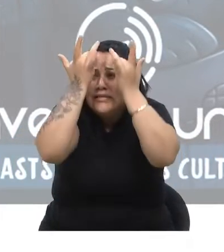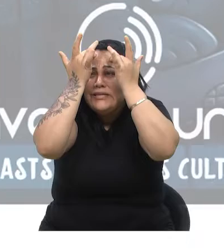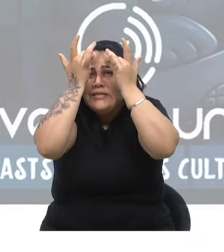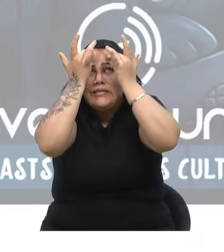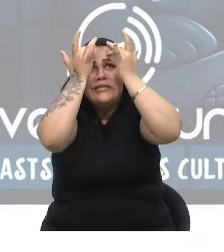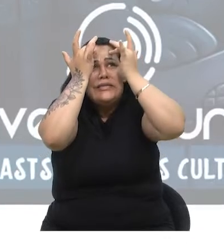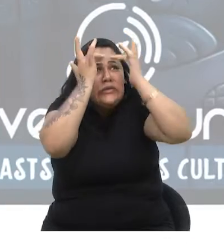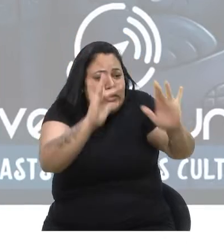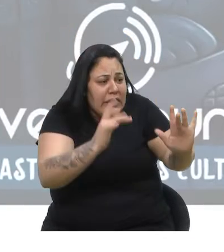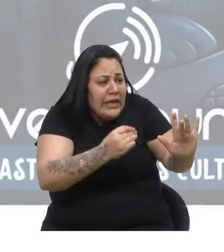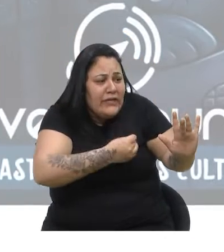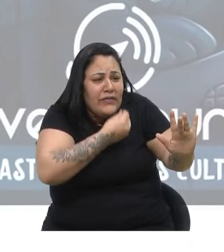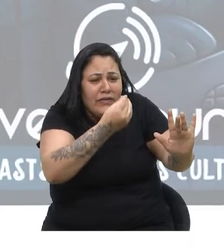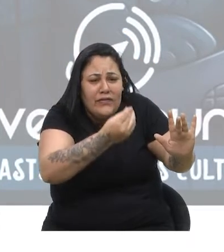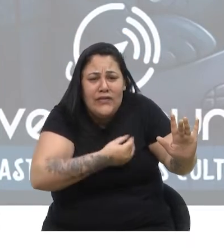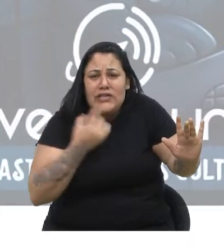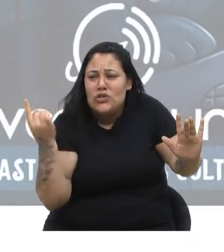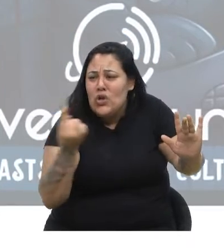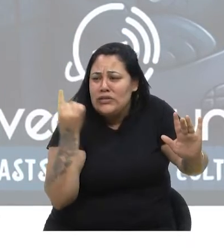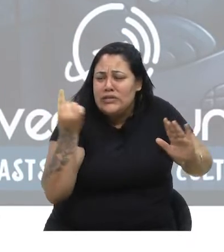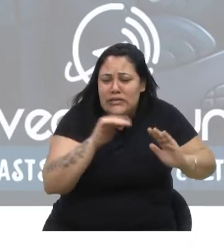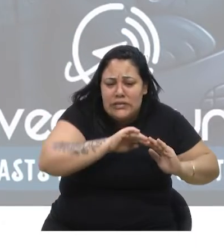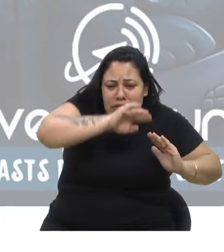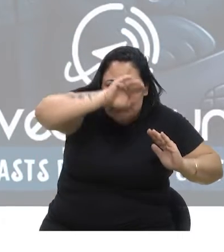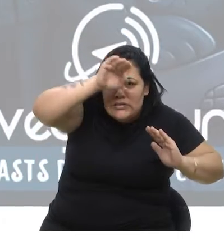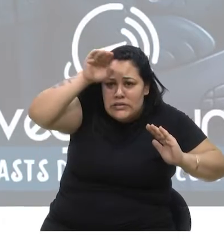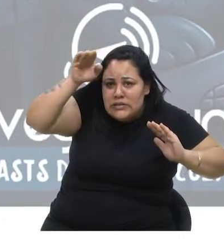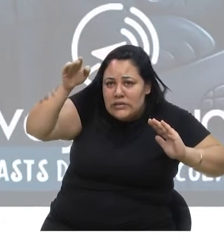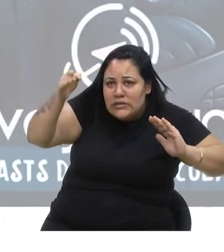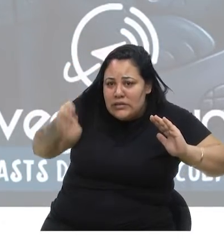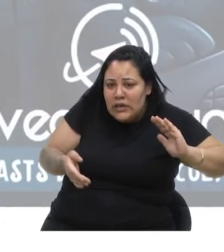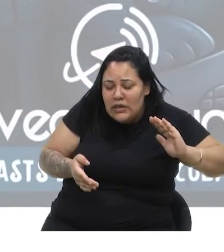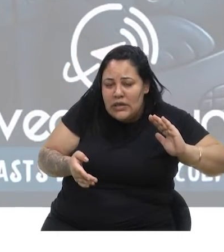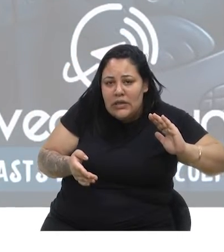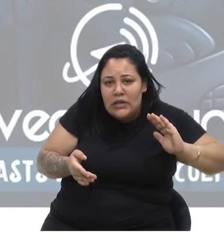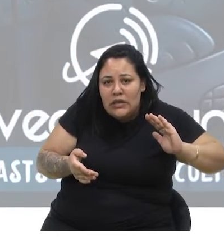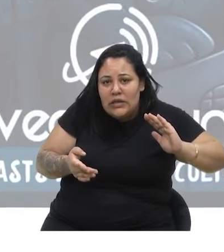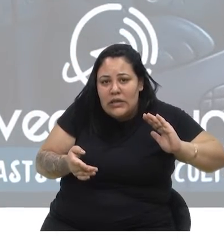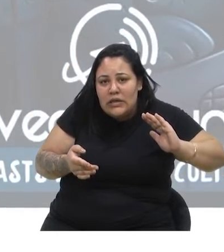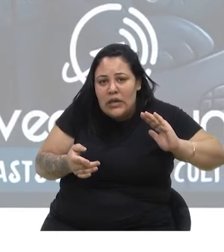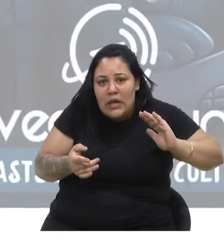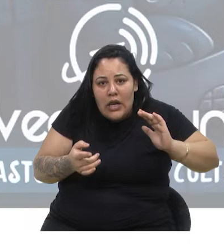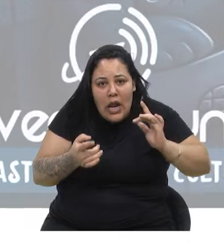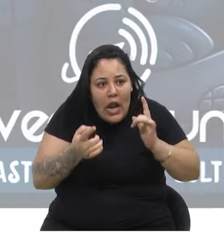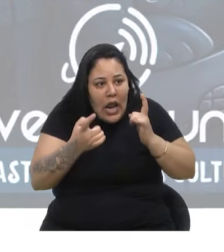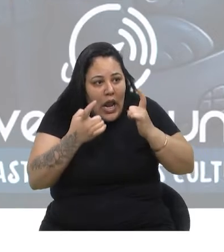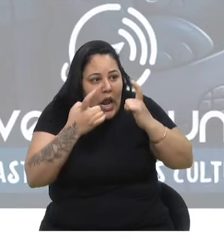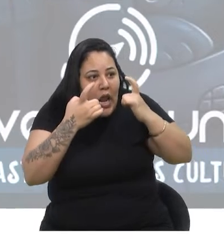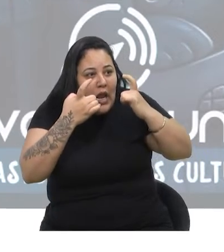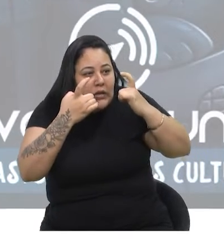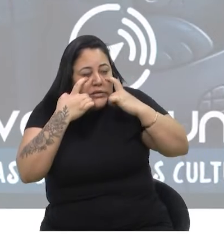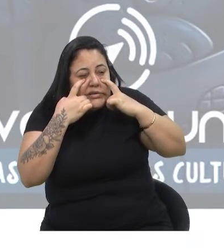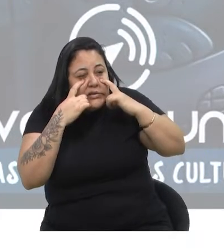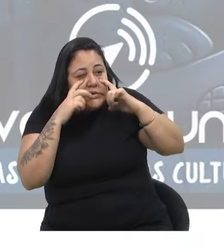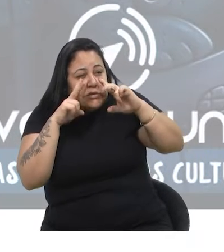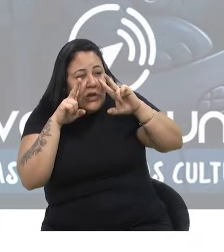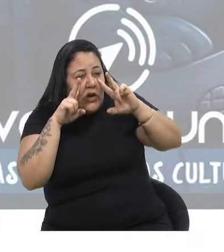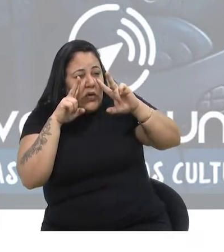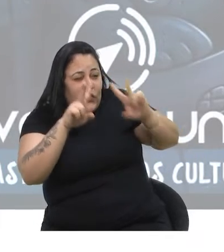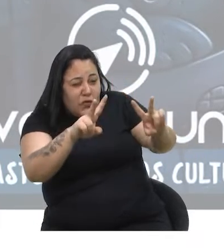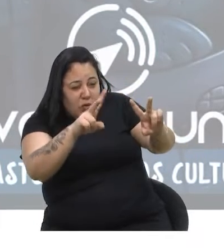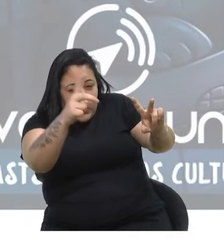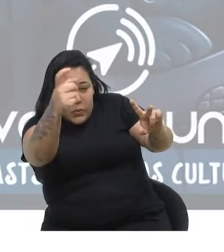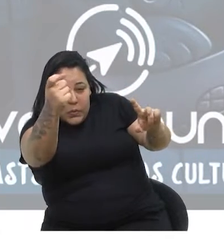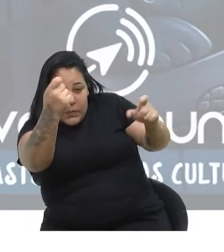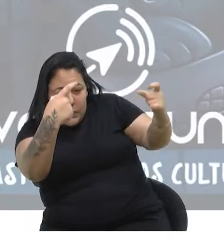favor, pois não sei sobreviver sozinha nessa montanha. Assim que disse isso, ela viu